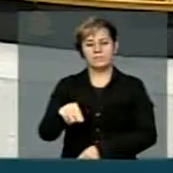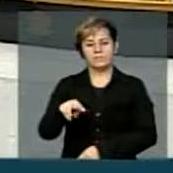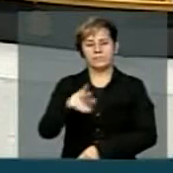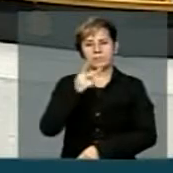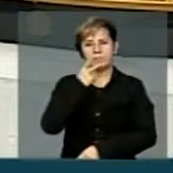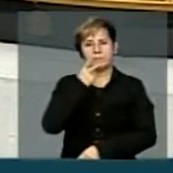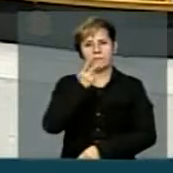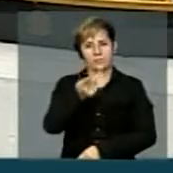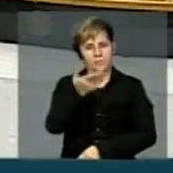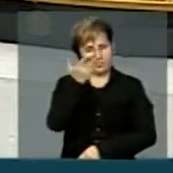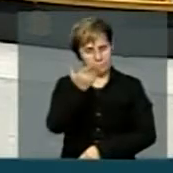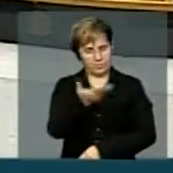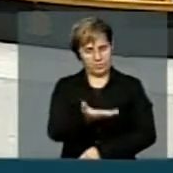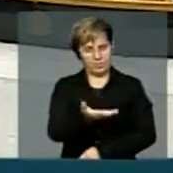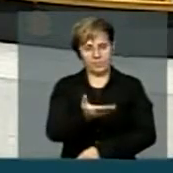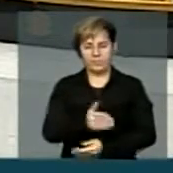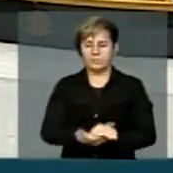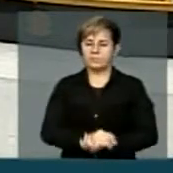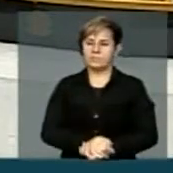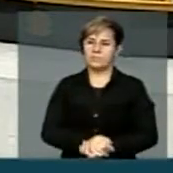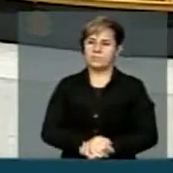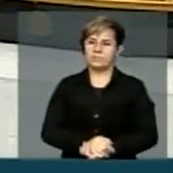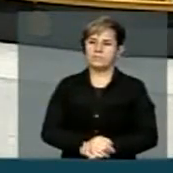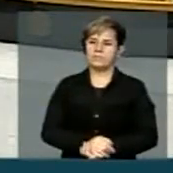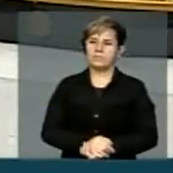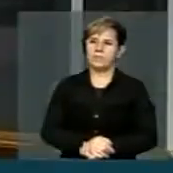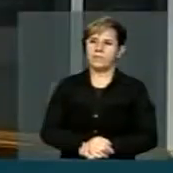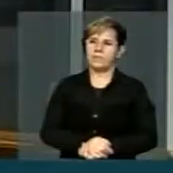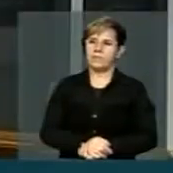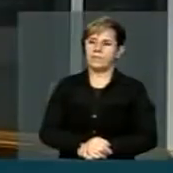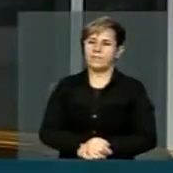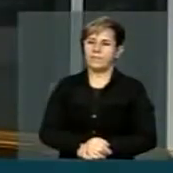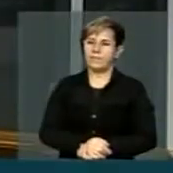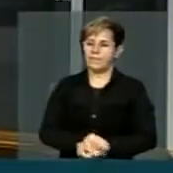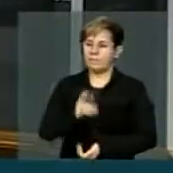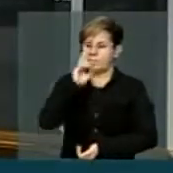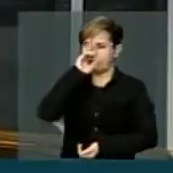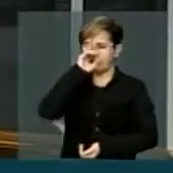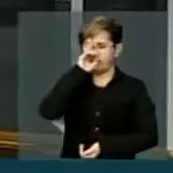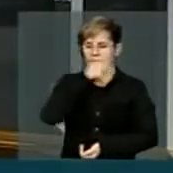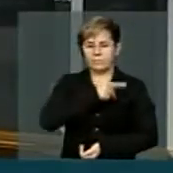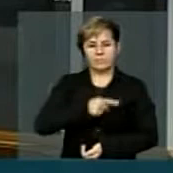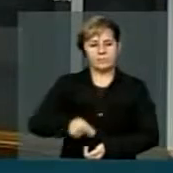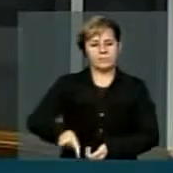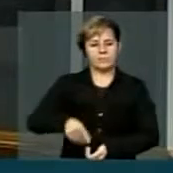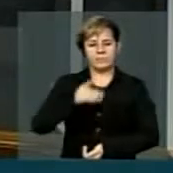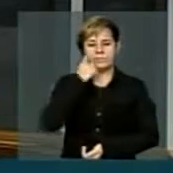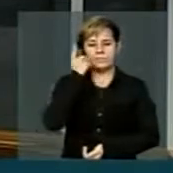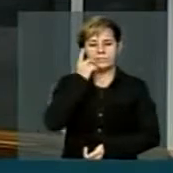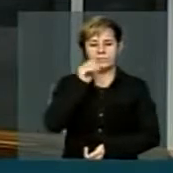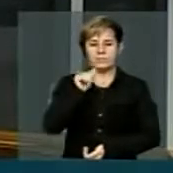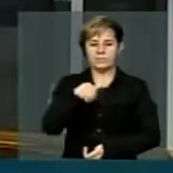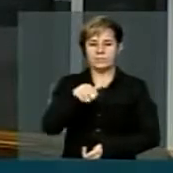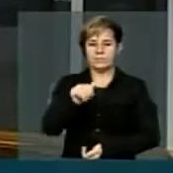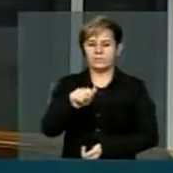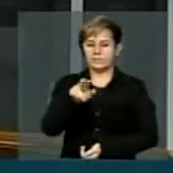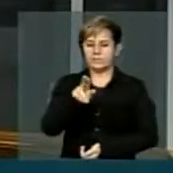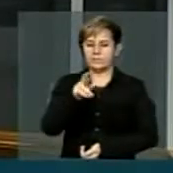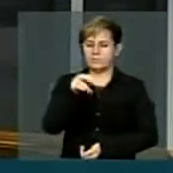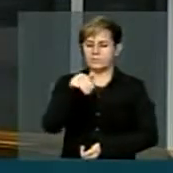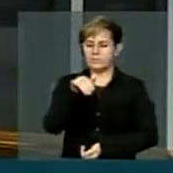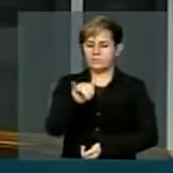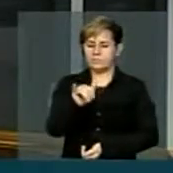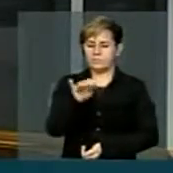Para fazer seu grande expediente. Meu caro presidente, deputado Amaury, meus caros